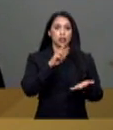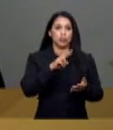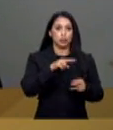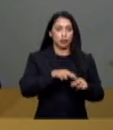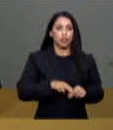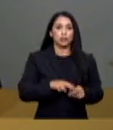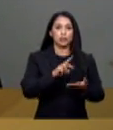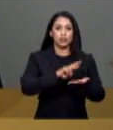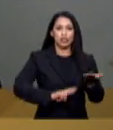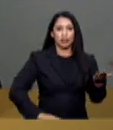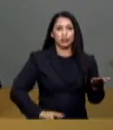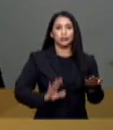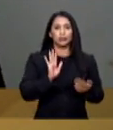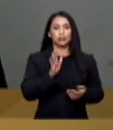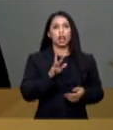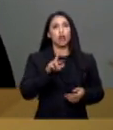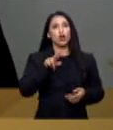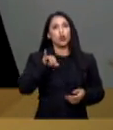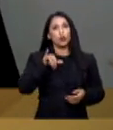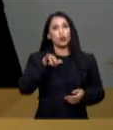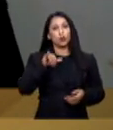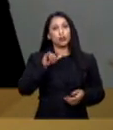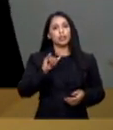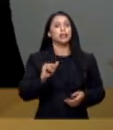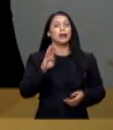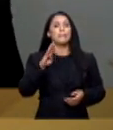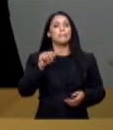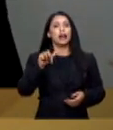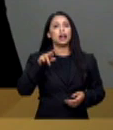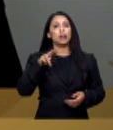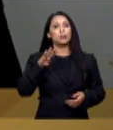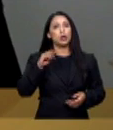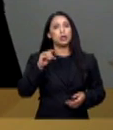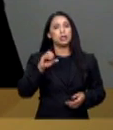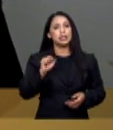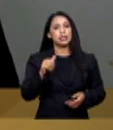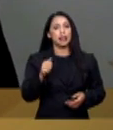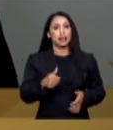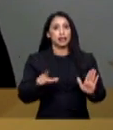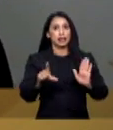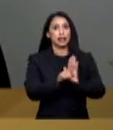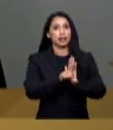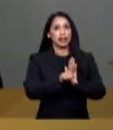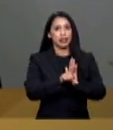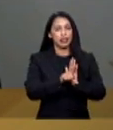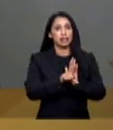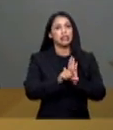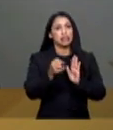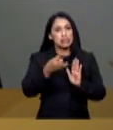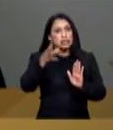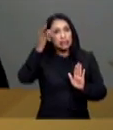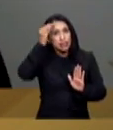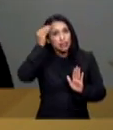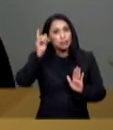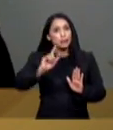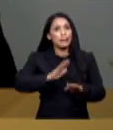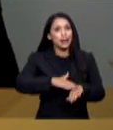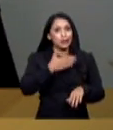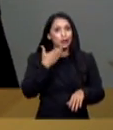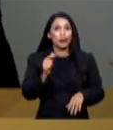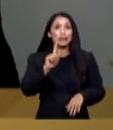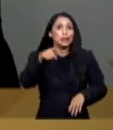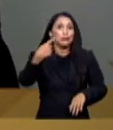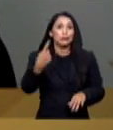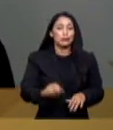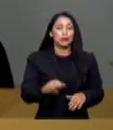uma vez o Rui Barbosa, as leis são interpretadas melhor depois que os seus autores já não estão aí para palpitar